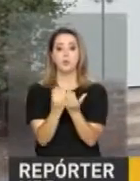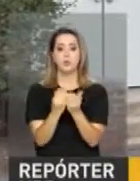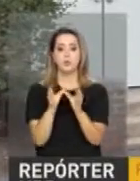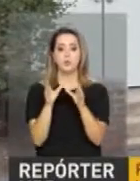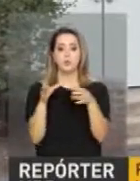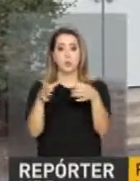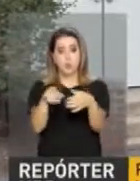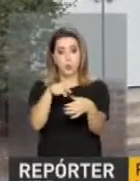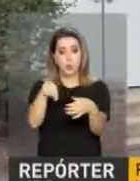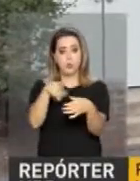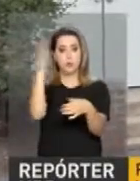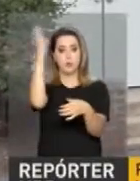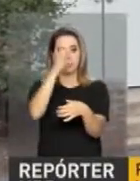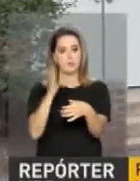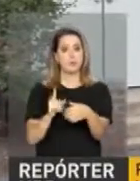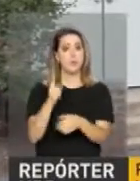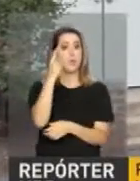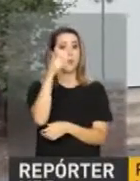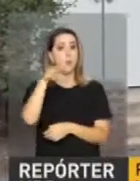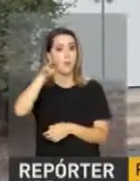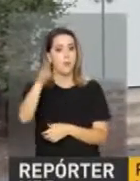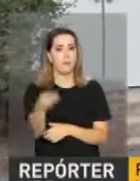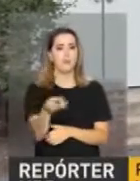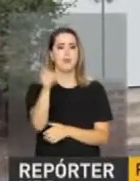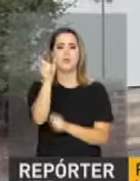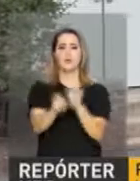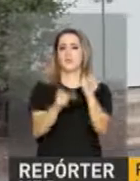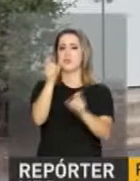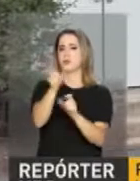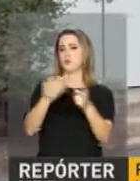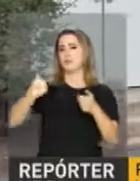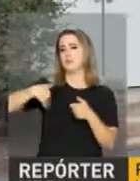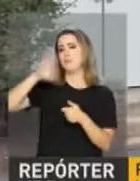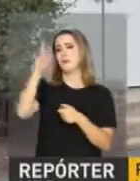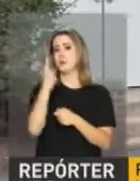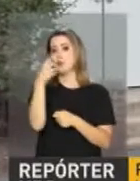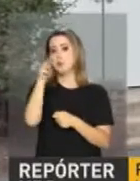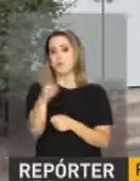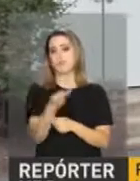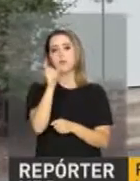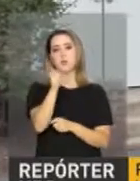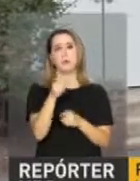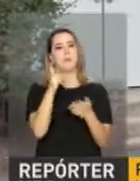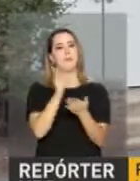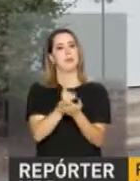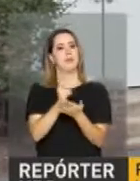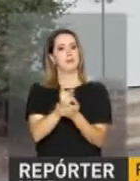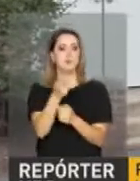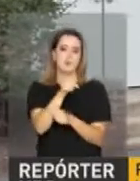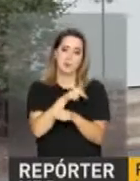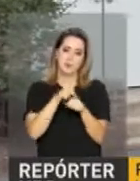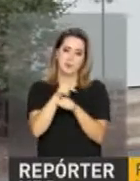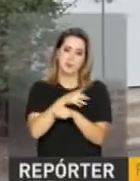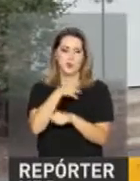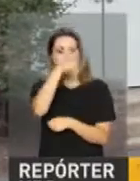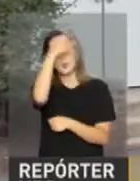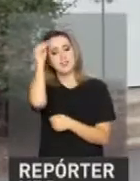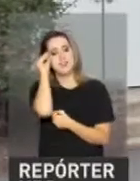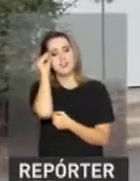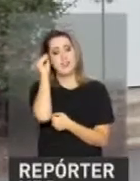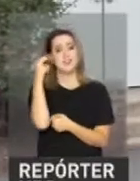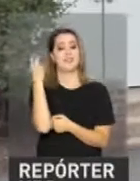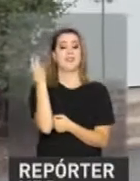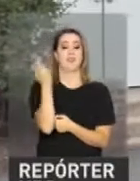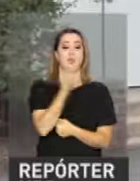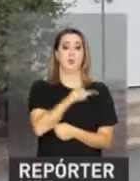do país. São 1.400.000 pessoas. E mesmo estando fora, eles não esquecem a cultura do